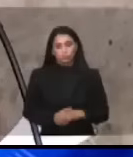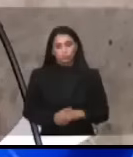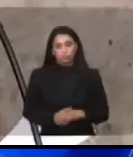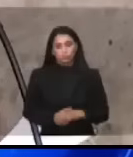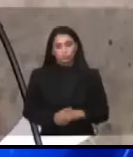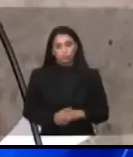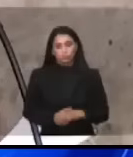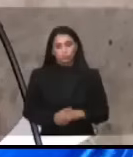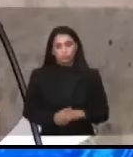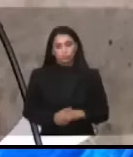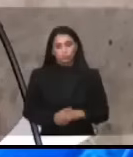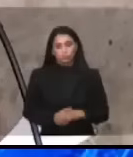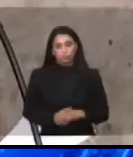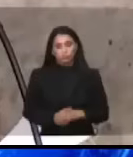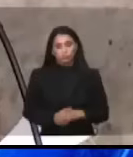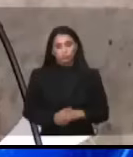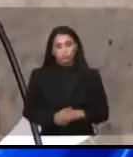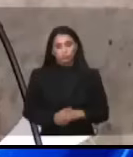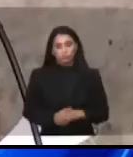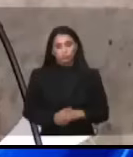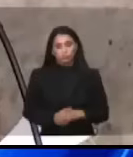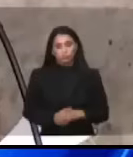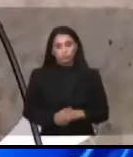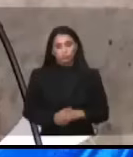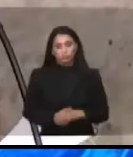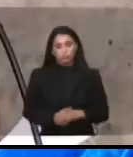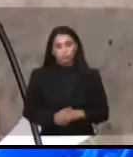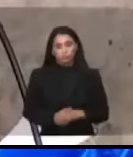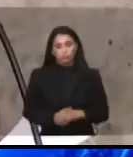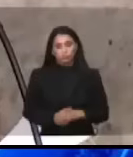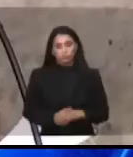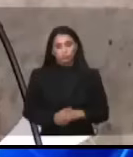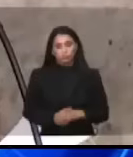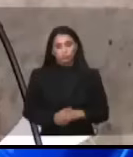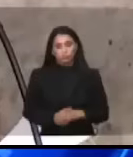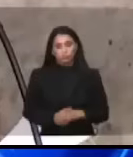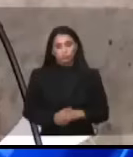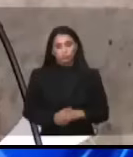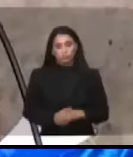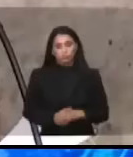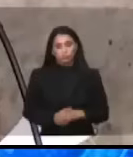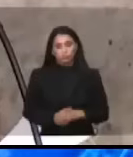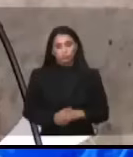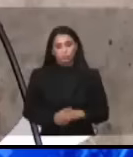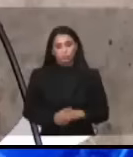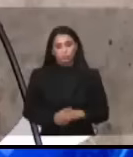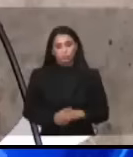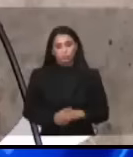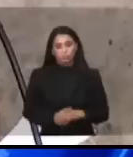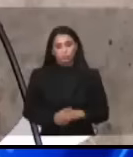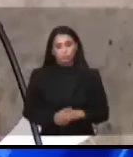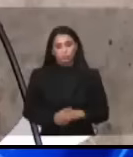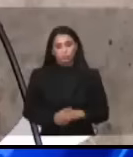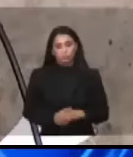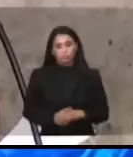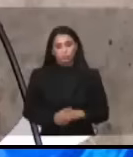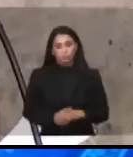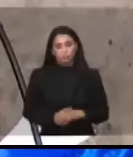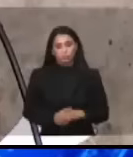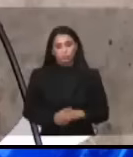2021, Alexandre de Moraes pede vistas do processo. E aí ele fica com o